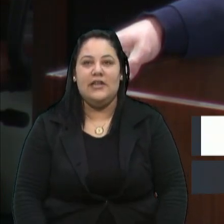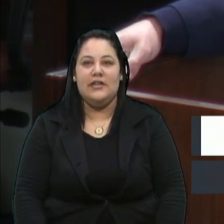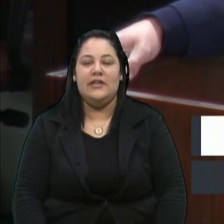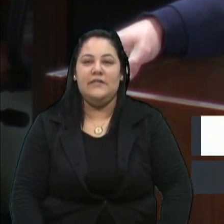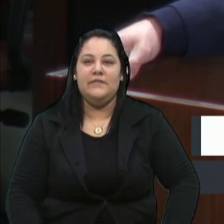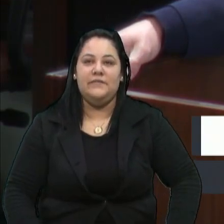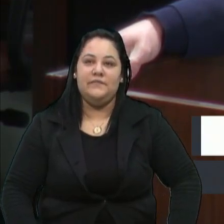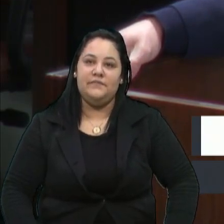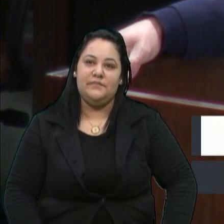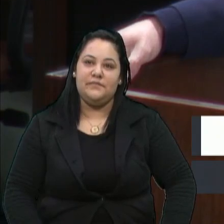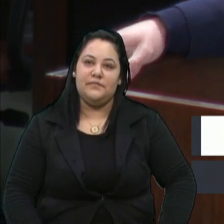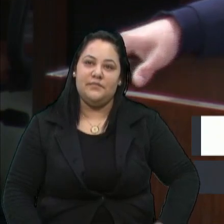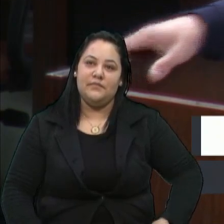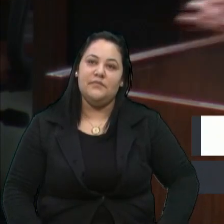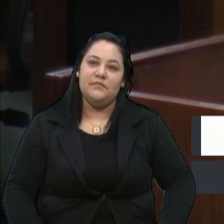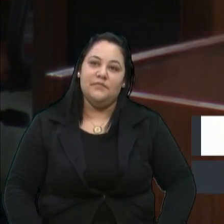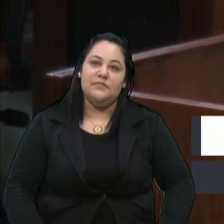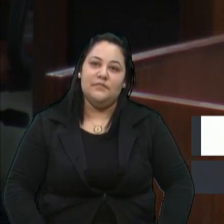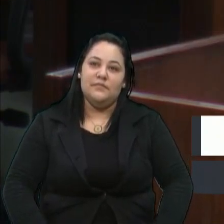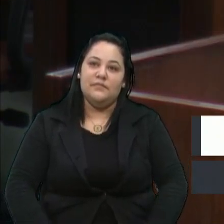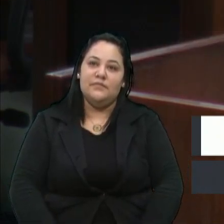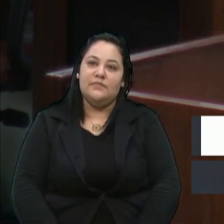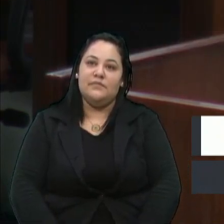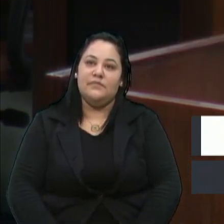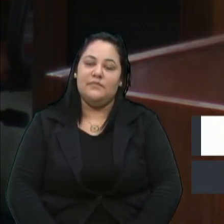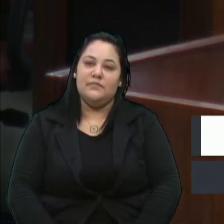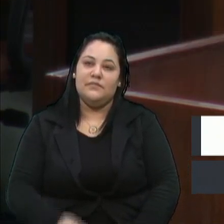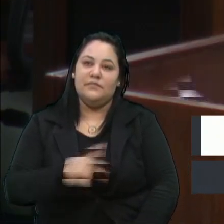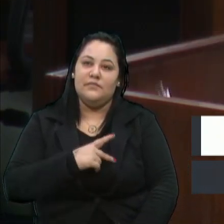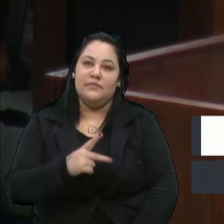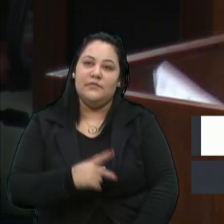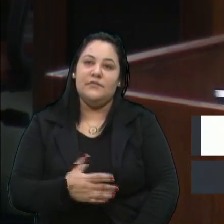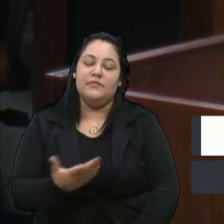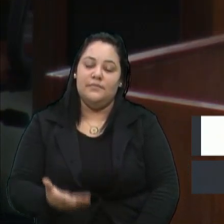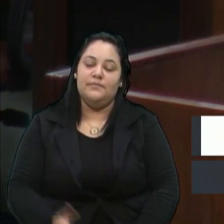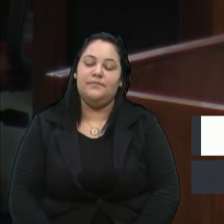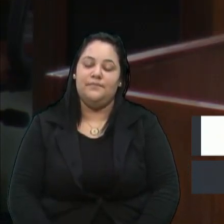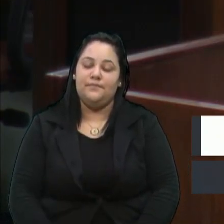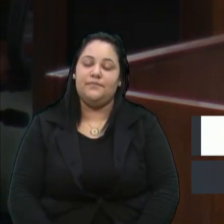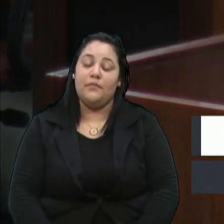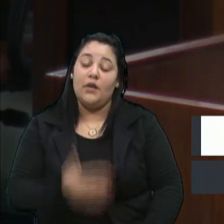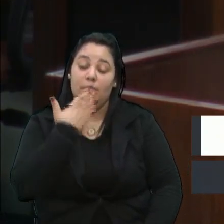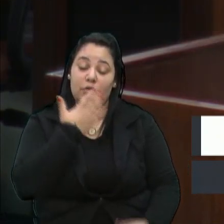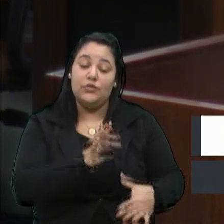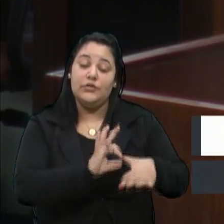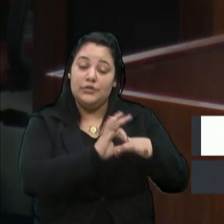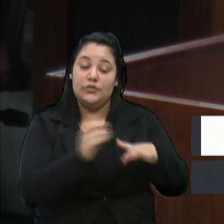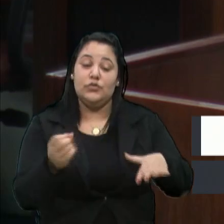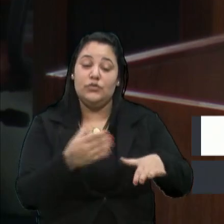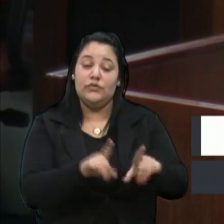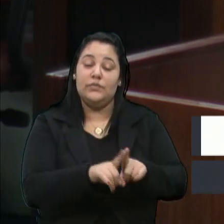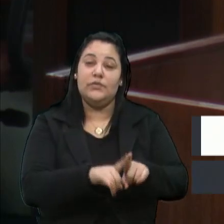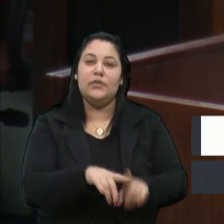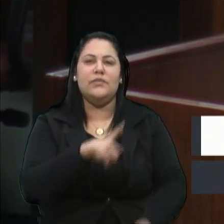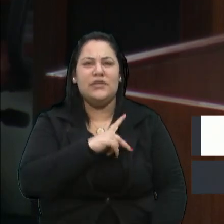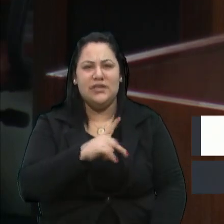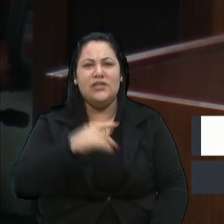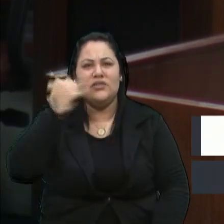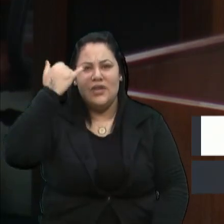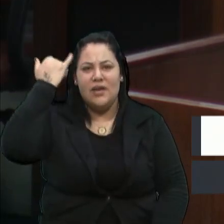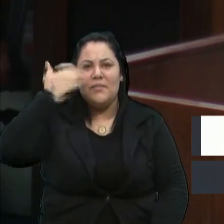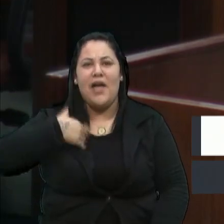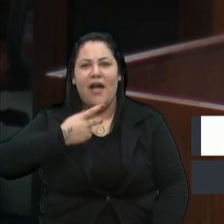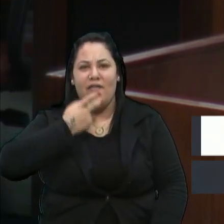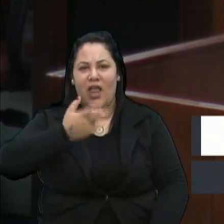presente lamentável Presidente declaração de líder do novo essa é a minha fala de hoje e